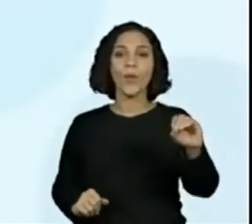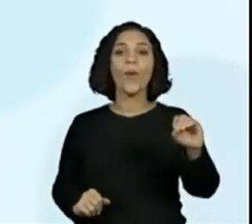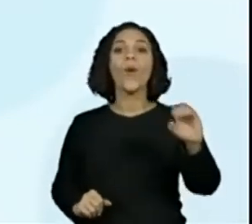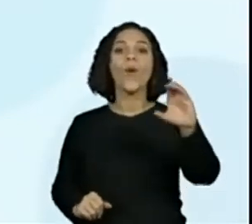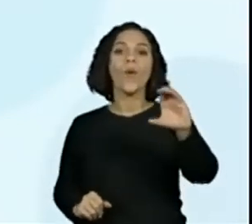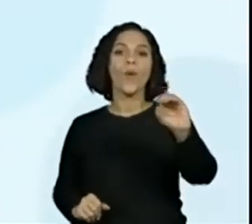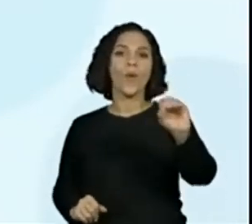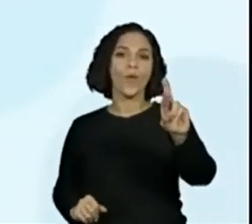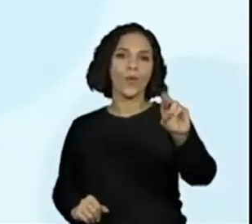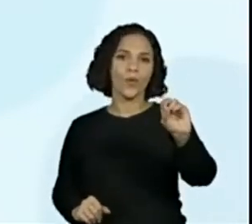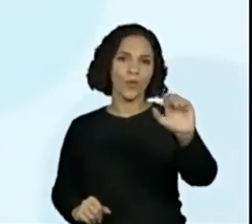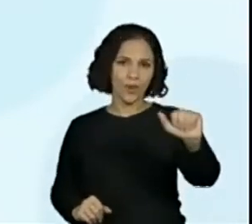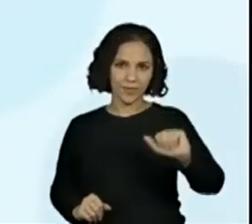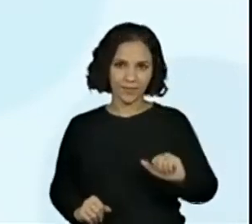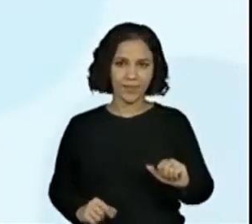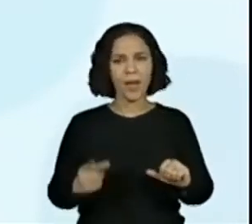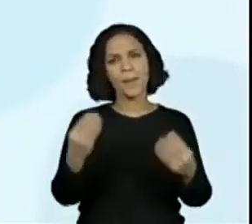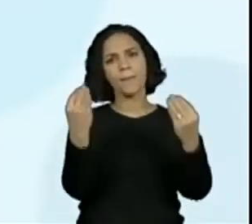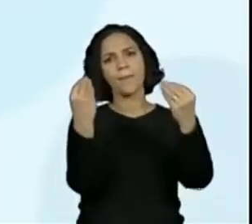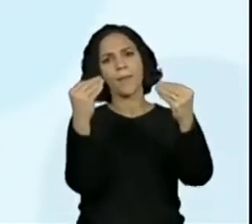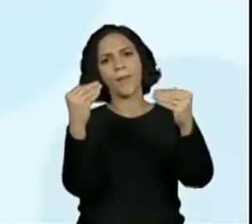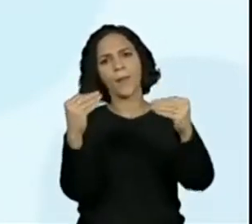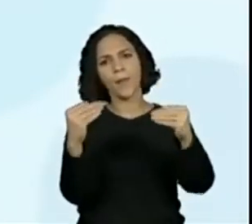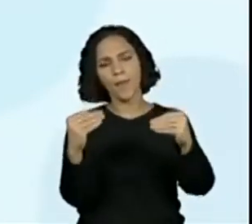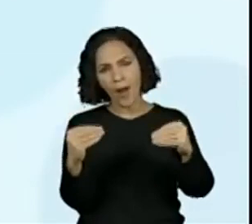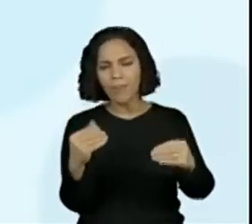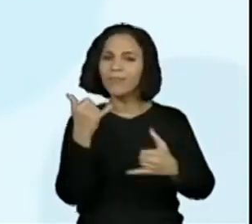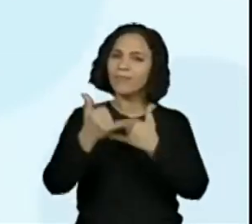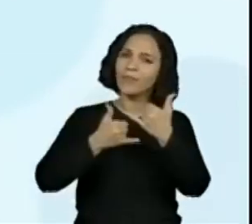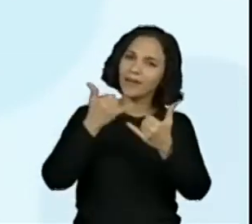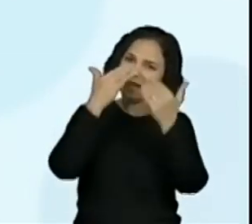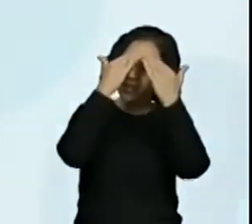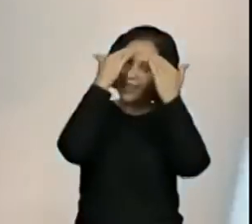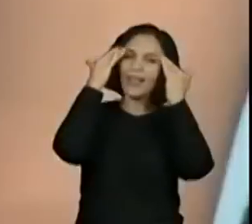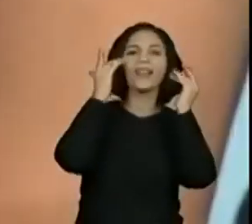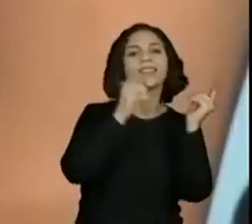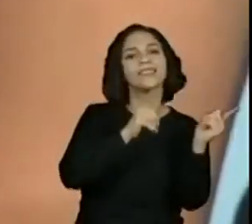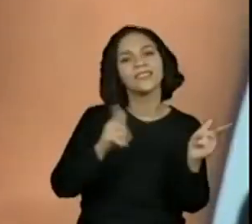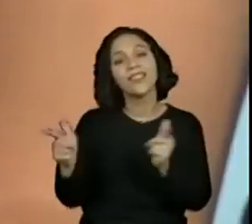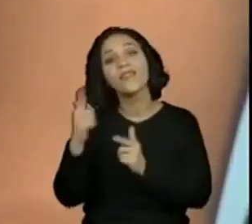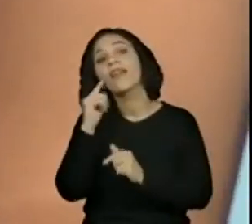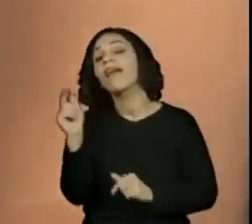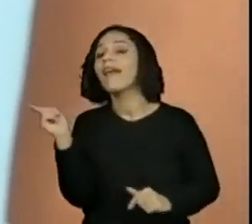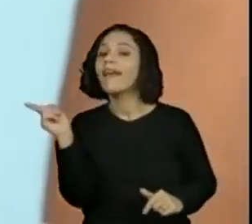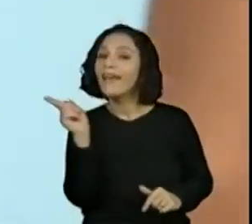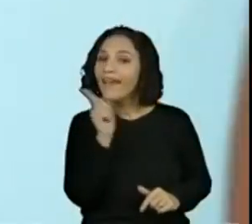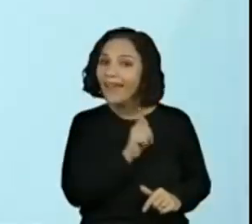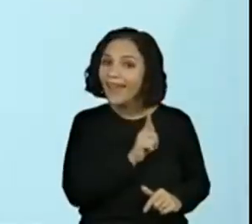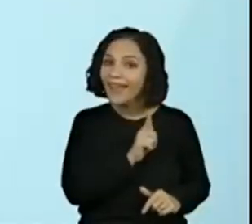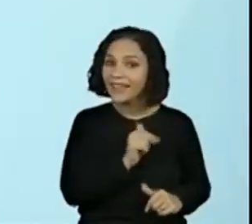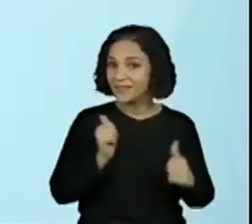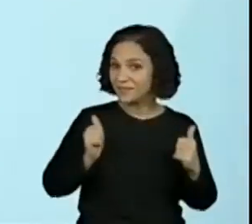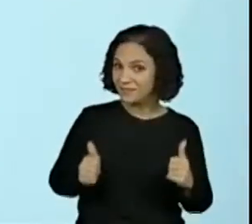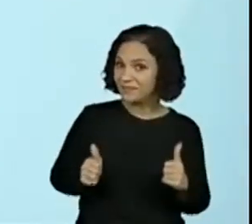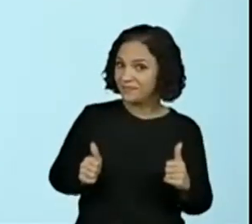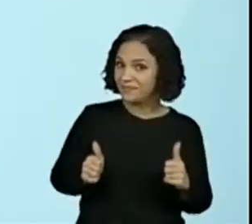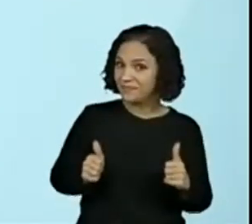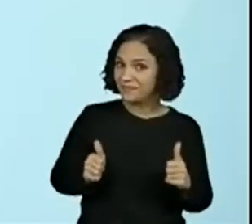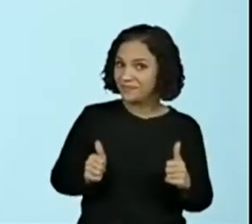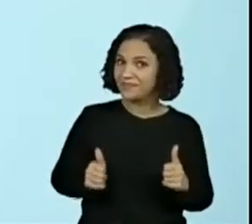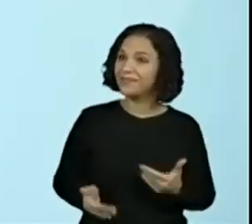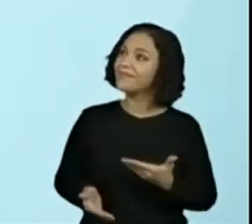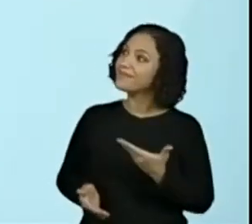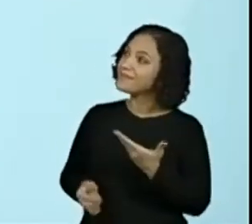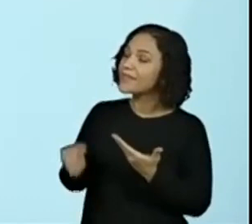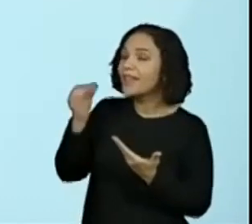para coroa registre brinquem Se divirtam ver quem ganha certo ok a professora